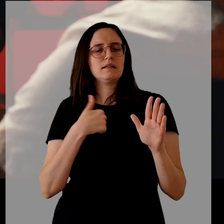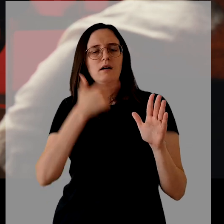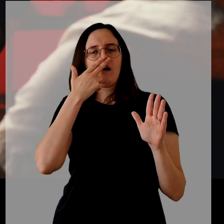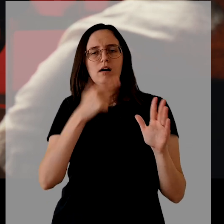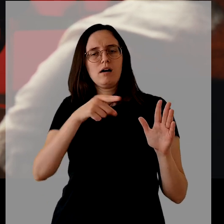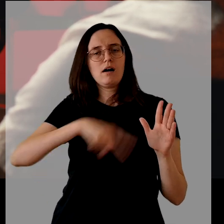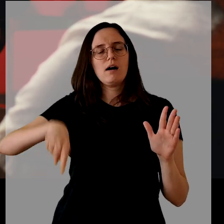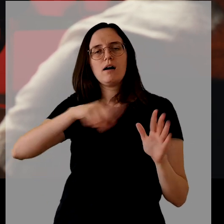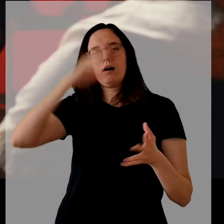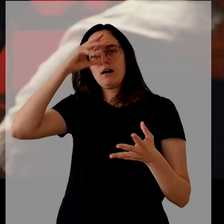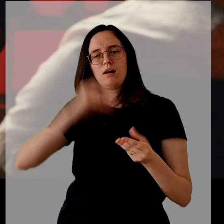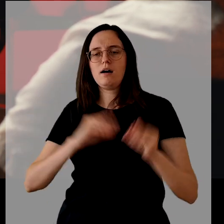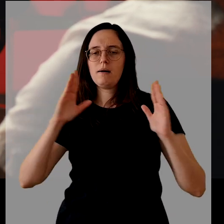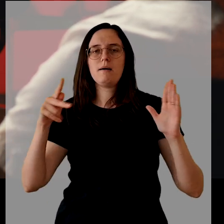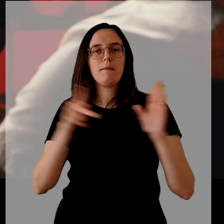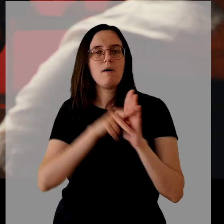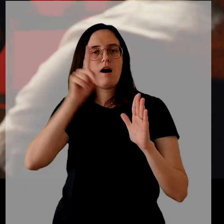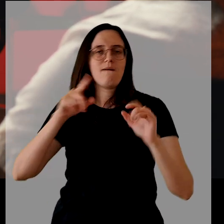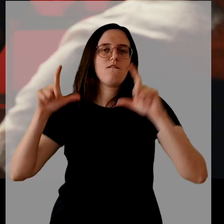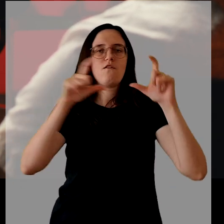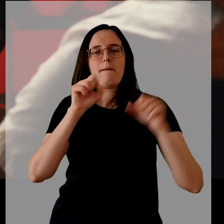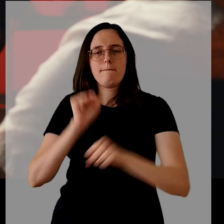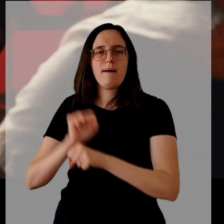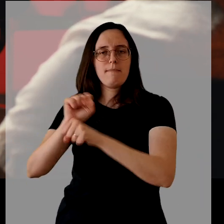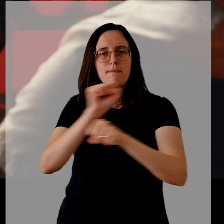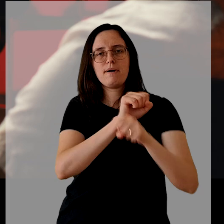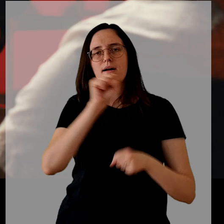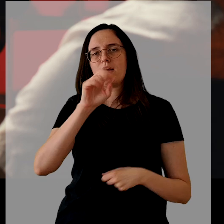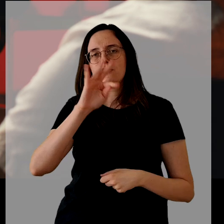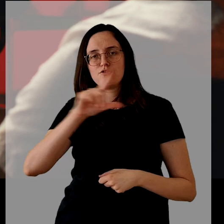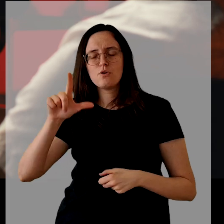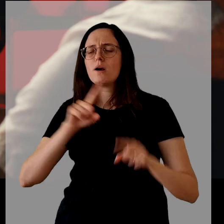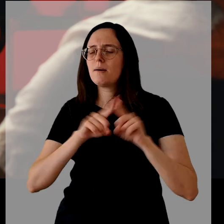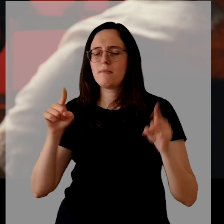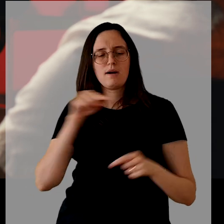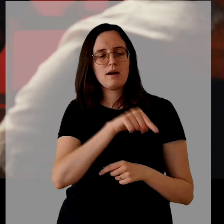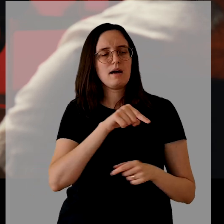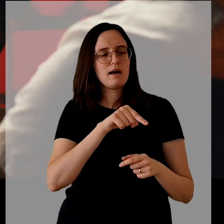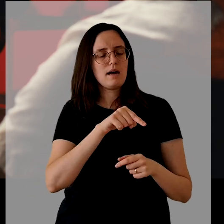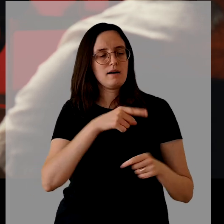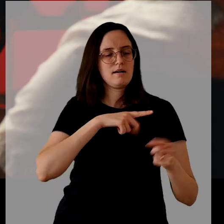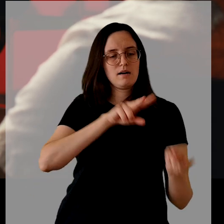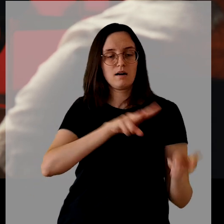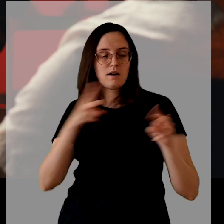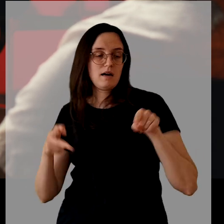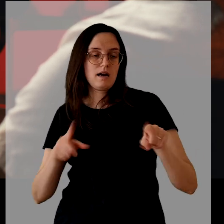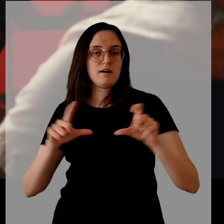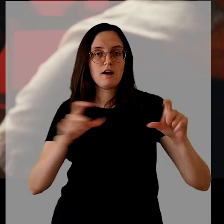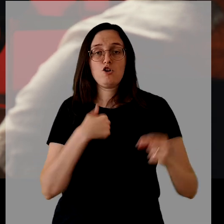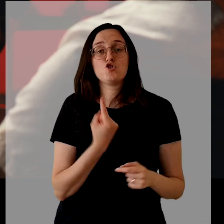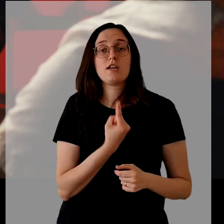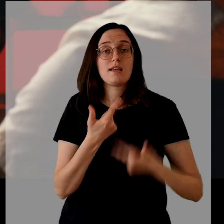Acho que o pessoal entende ali a parte da fotografia still, né? A fotografia parada. Mas quando você vem da fotografia still do qual você é uma